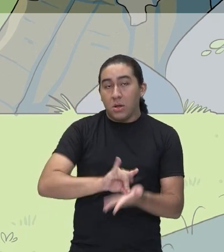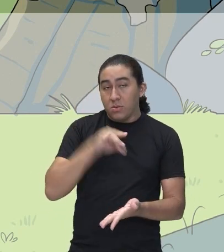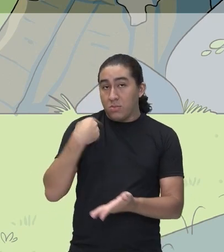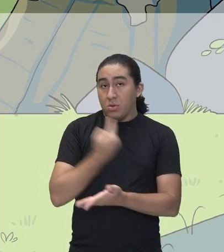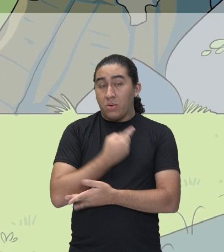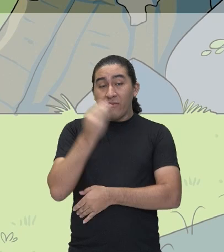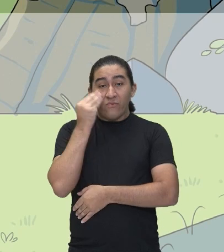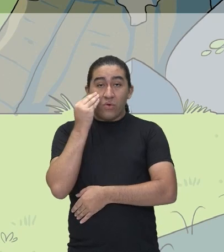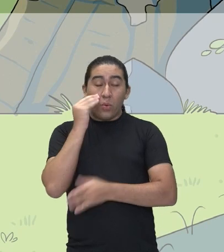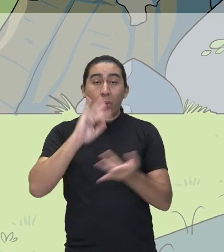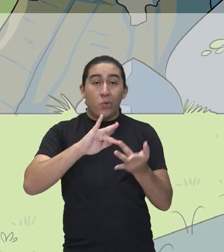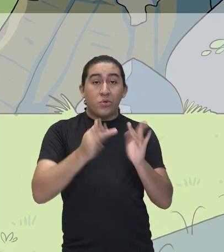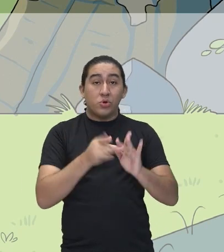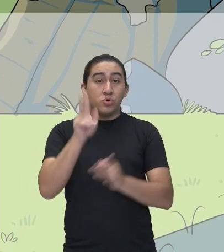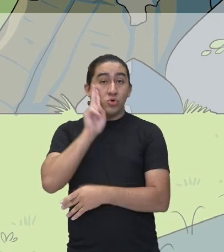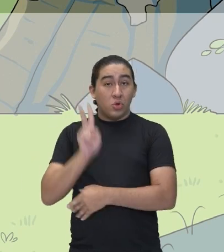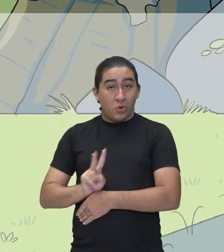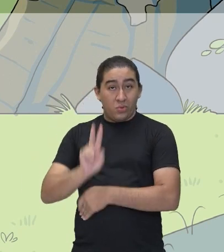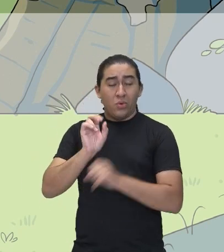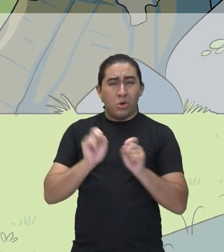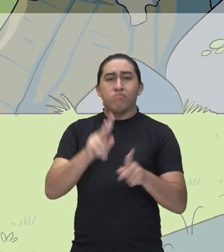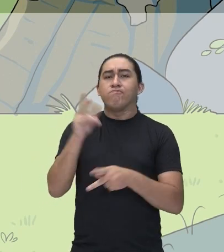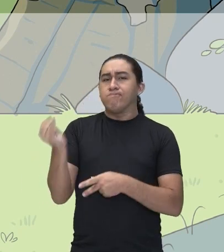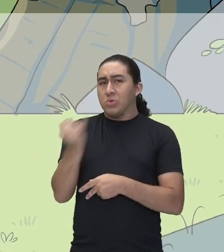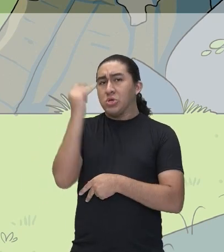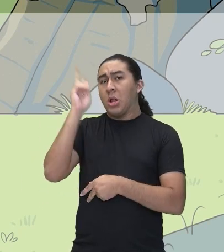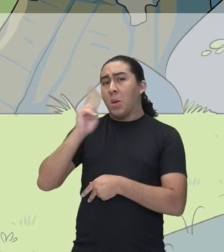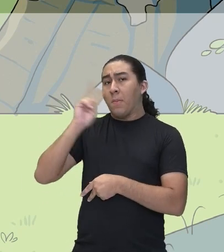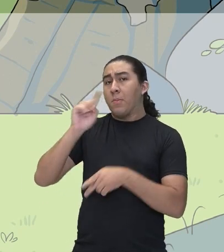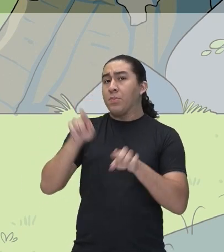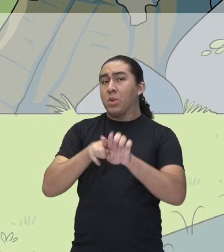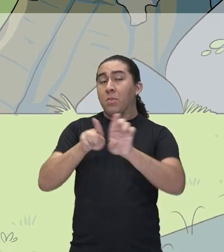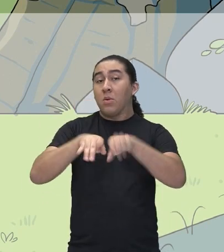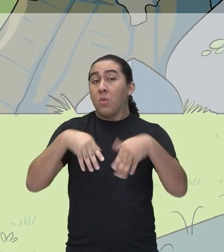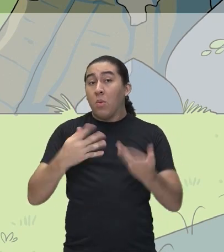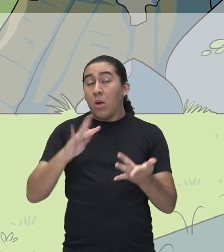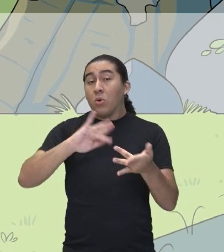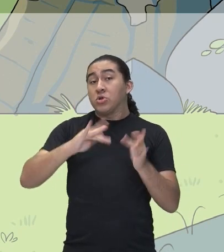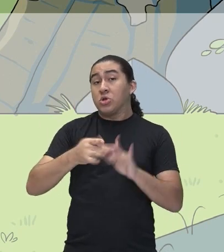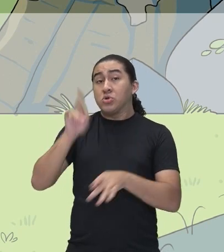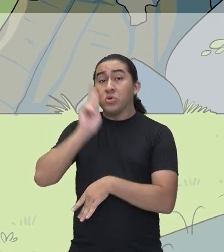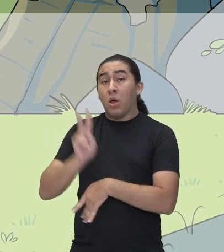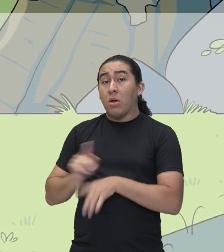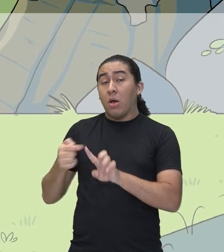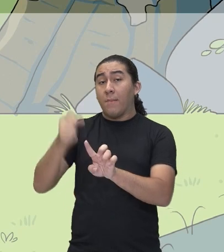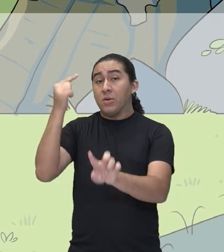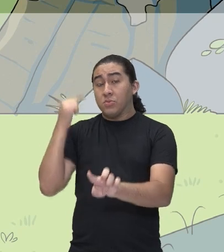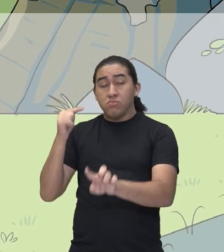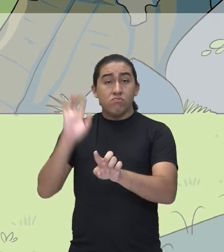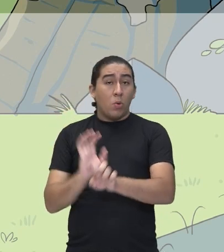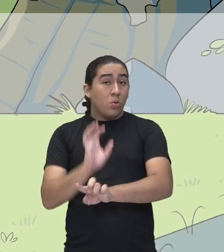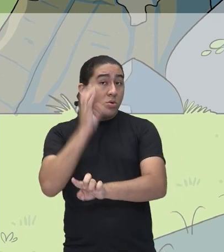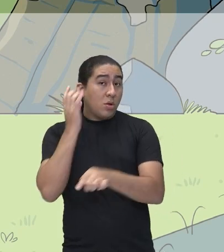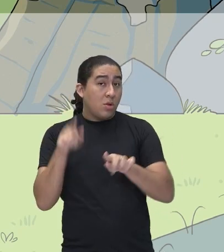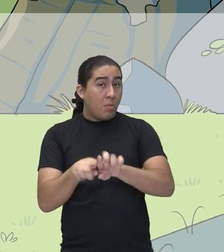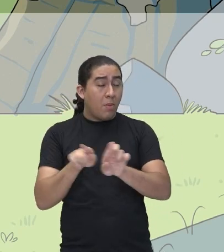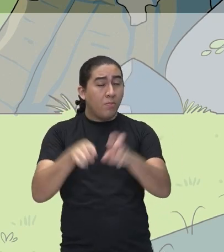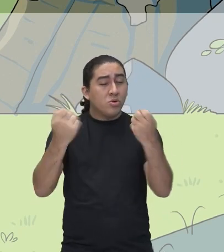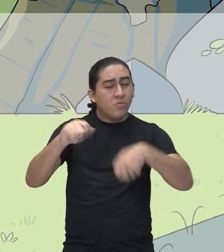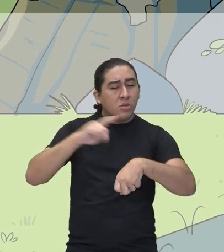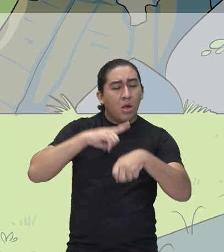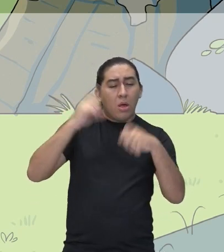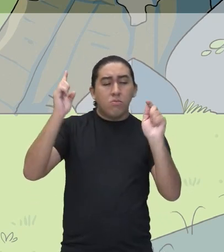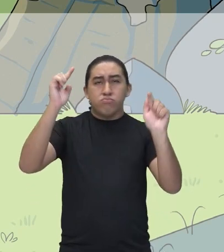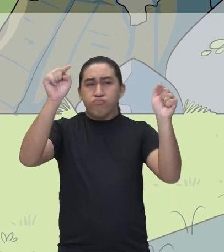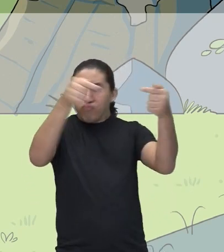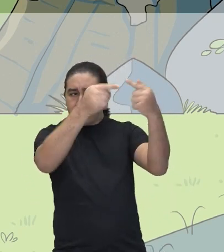o contexto histórico. É importante que saibamos o que estava acontecendo na época para a gente poder